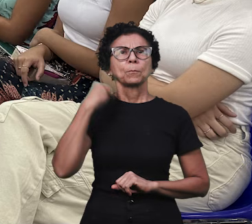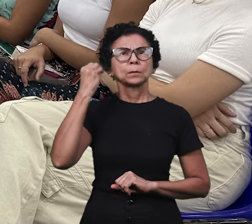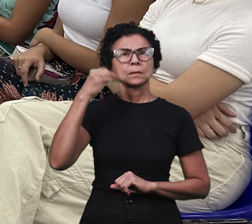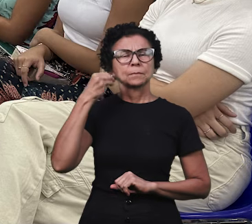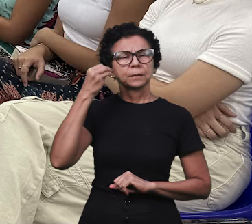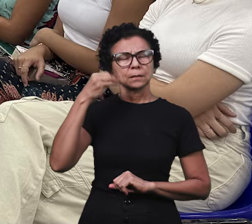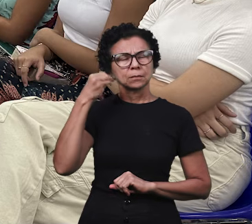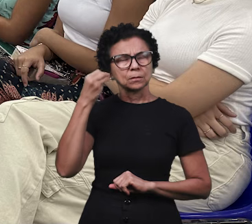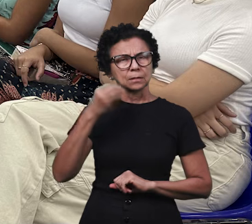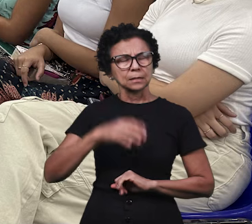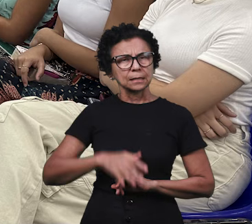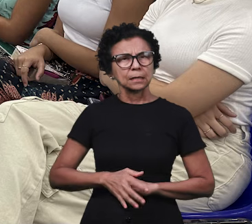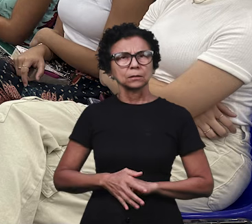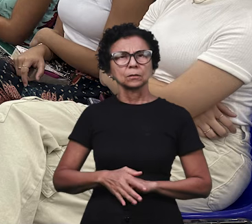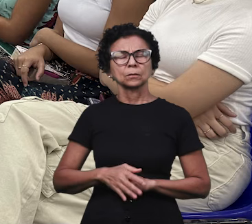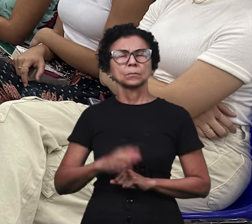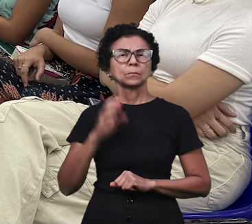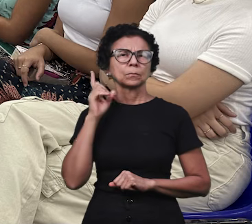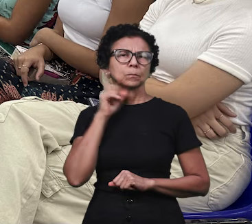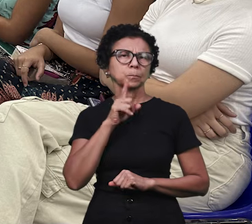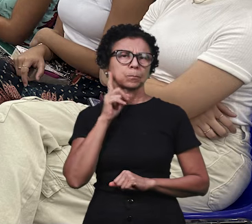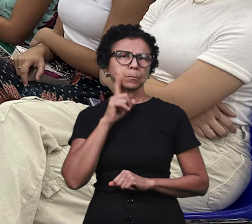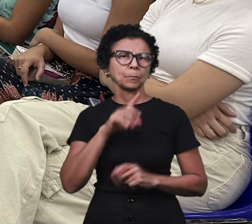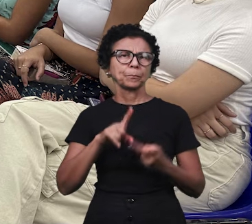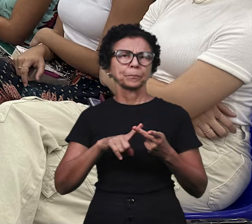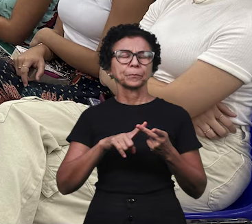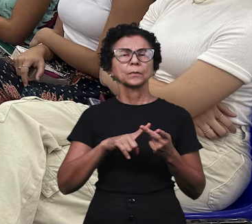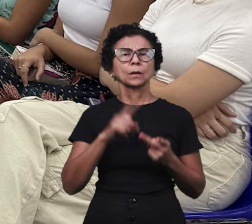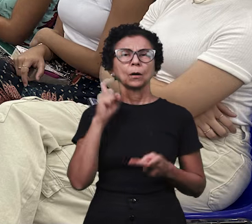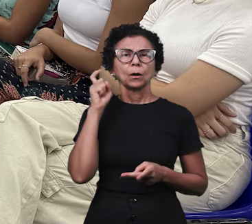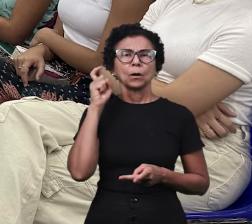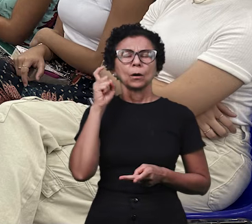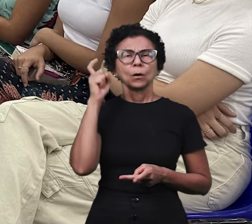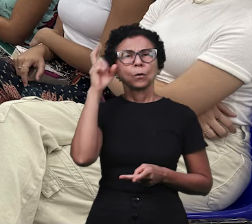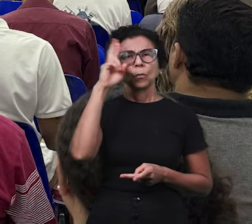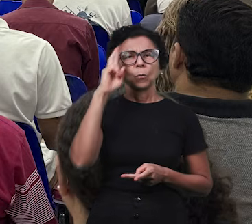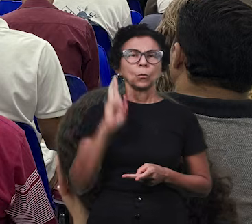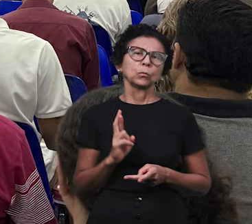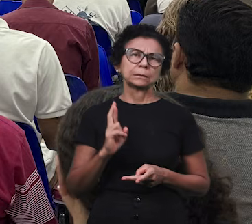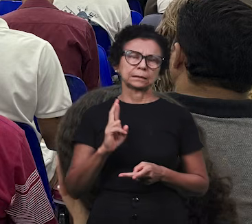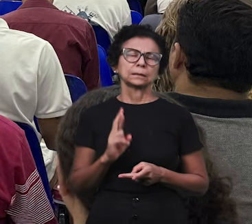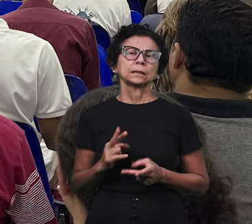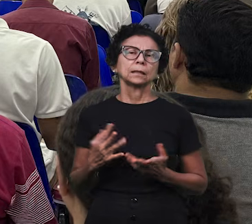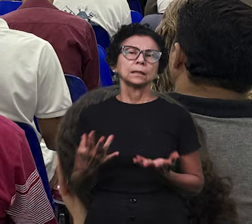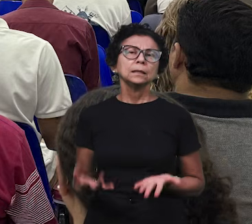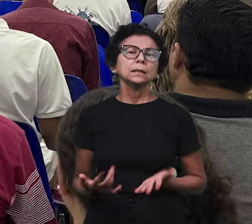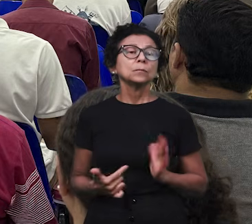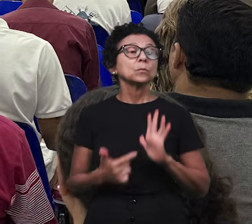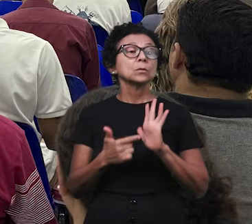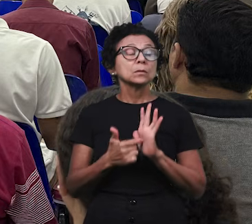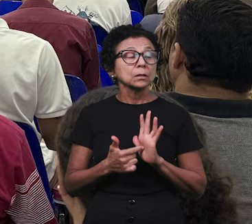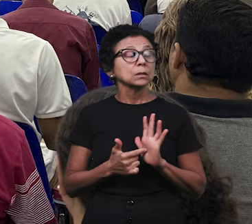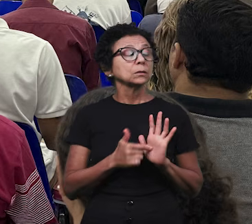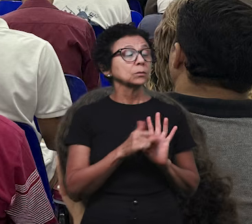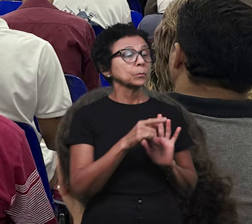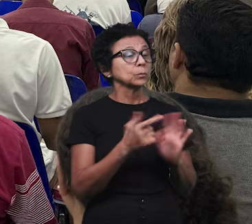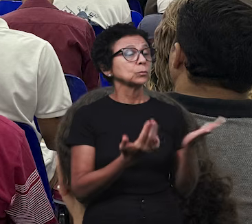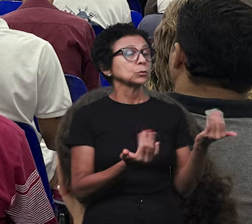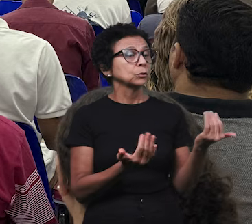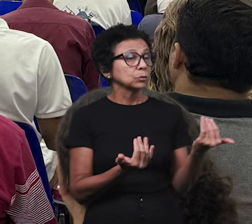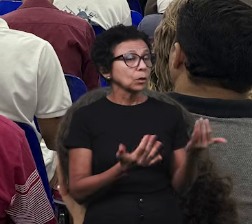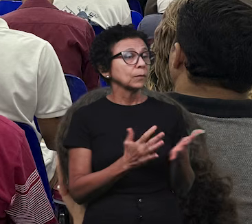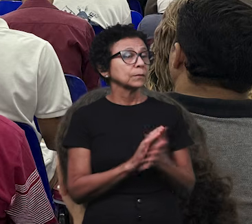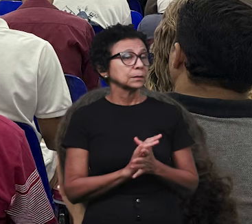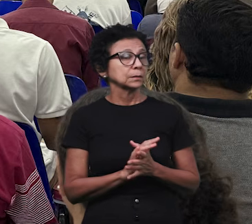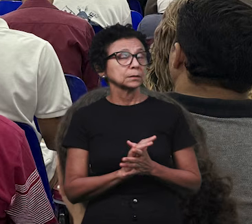apresentadas experiências da obra de Deus em países como Estados Unidos e a Rússia, mostrando aos jovens como o evangelho tem